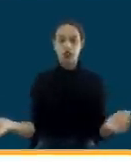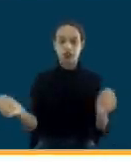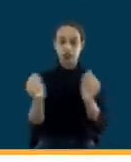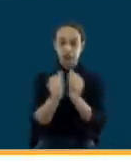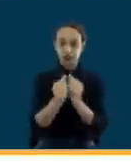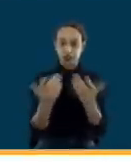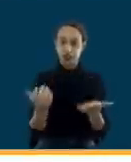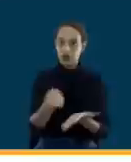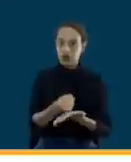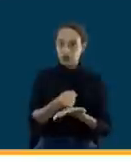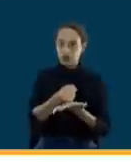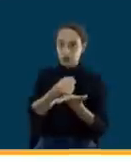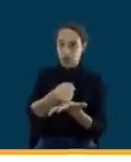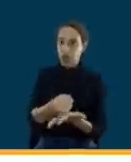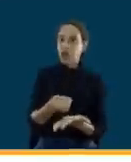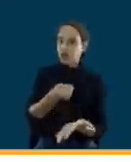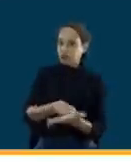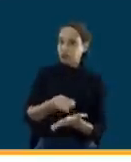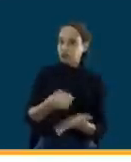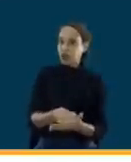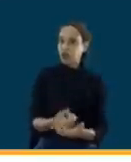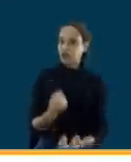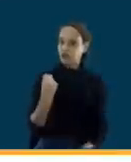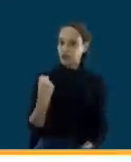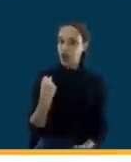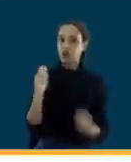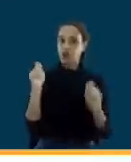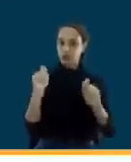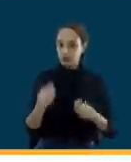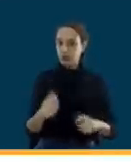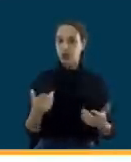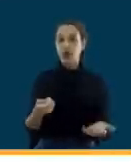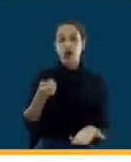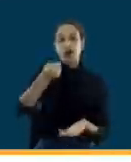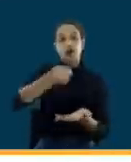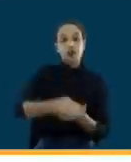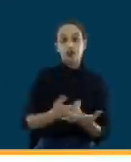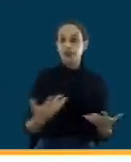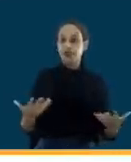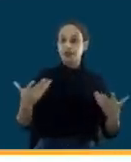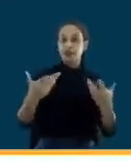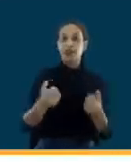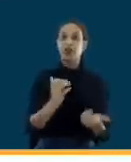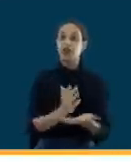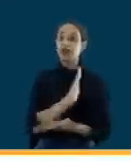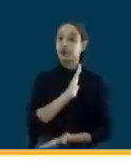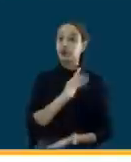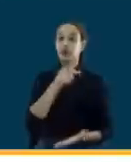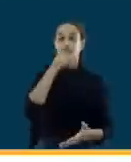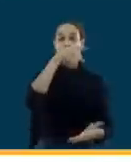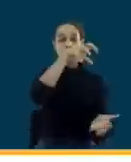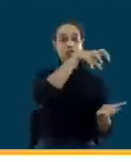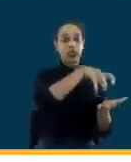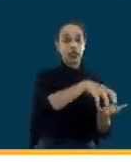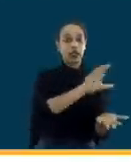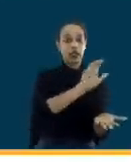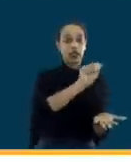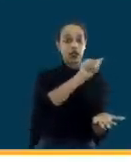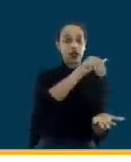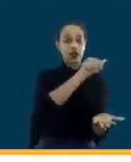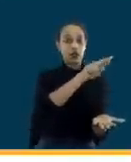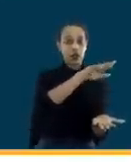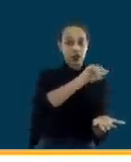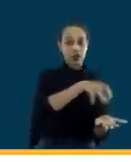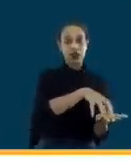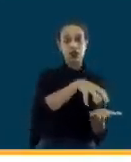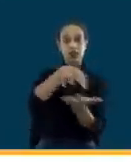maciça, né, porque conseguiram aprovar de maneira brilhante, tanto na Câmara como no Senado, e agora, de alguma